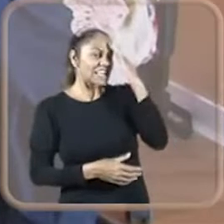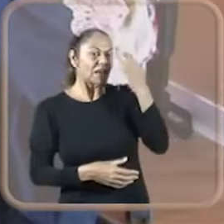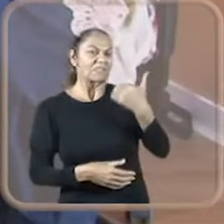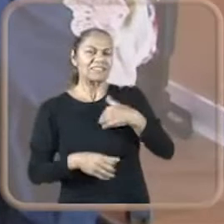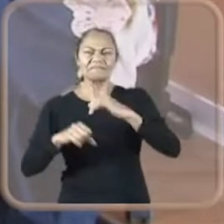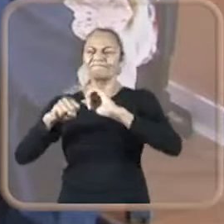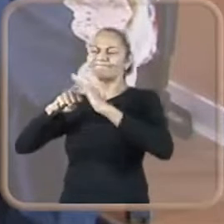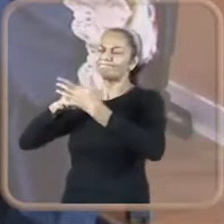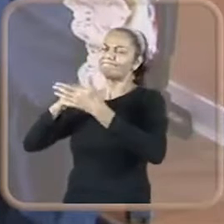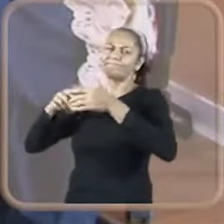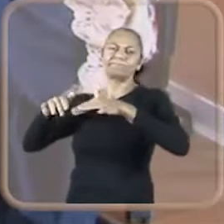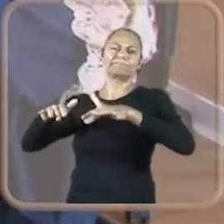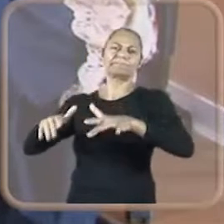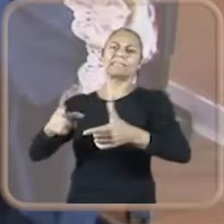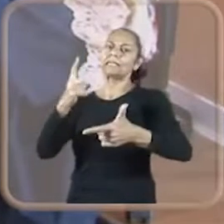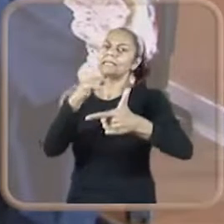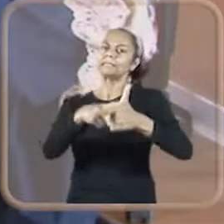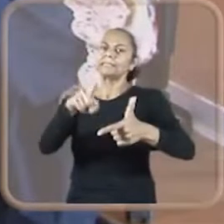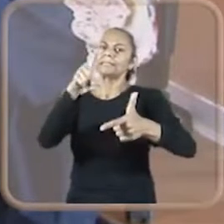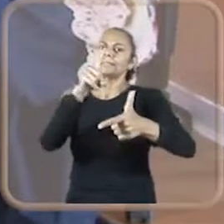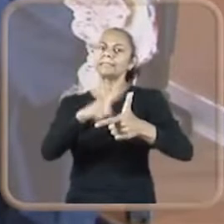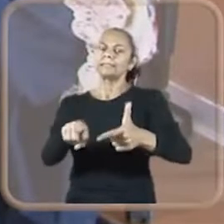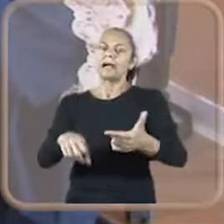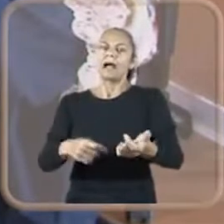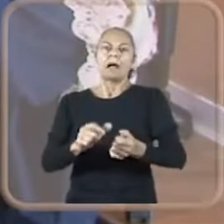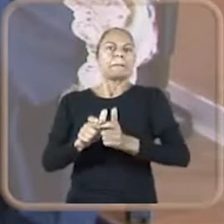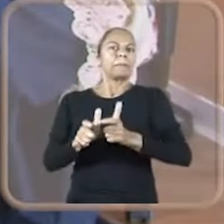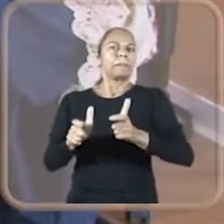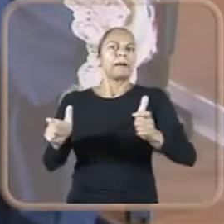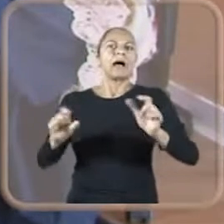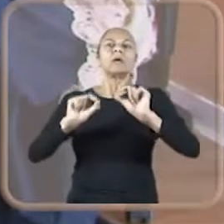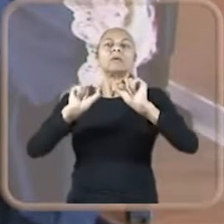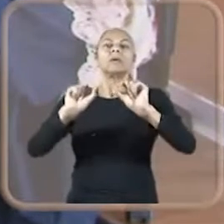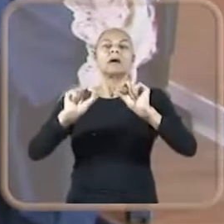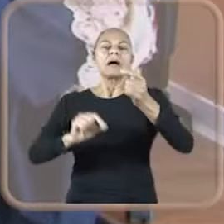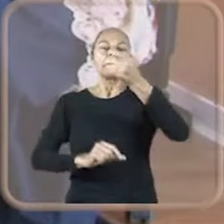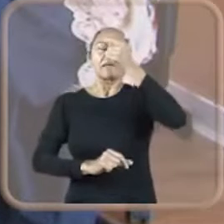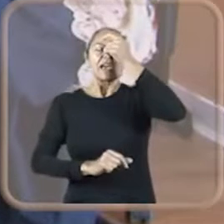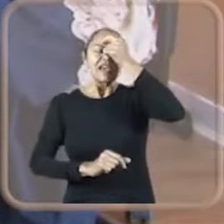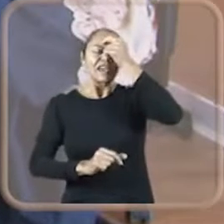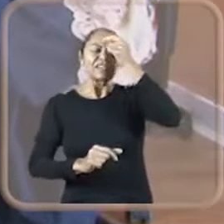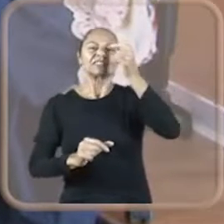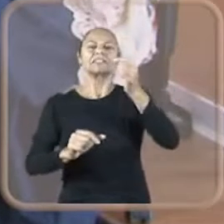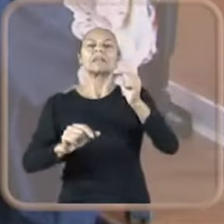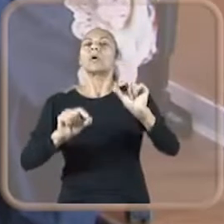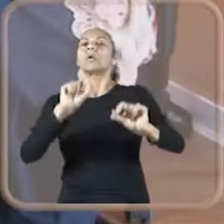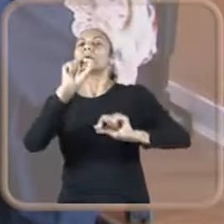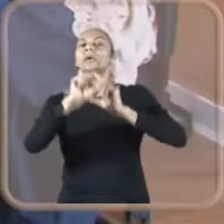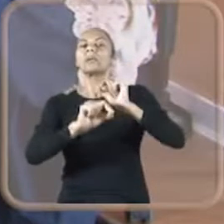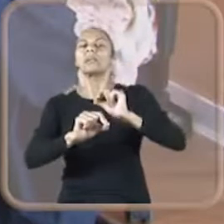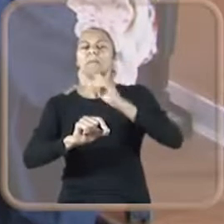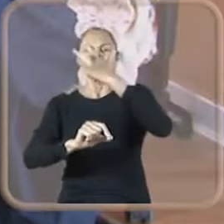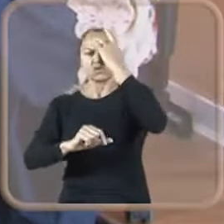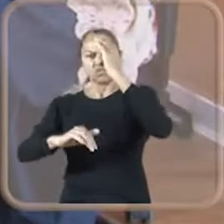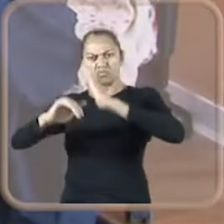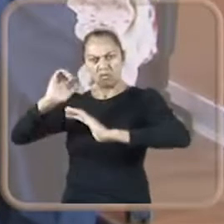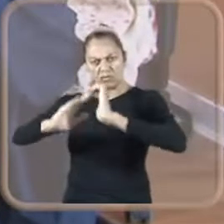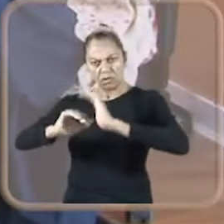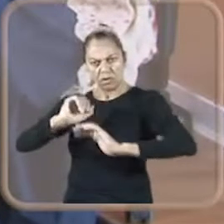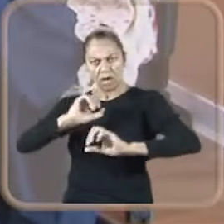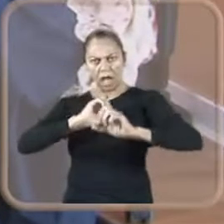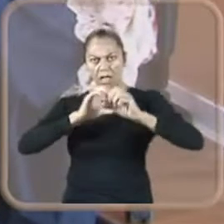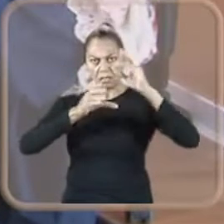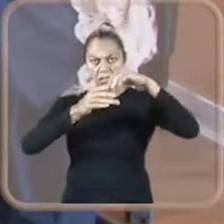que eu, sabem que a pandemia está trazendo uma série de problemas de saúde mental. Então, nada também como os profissionais da área de